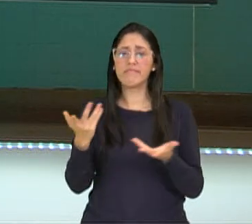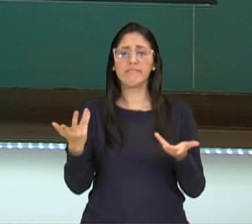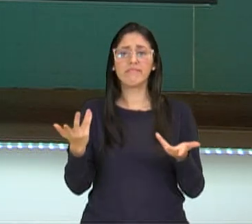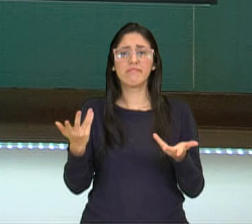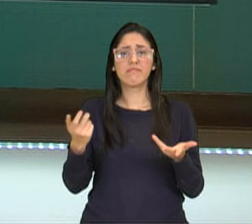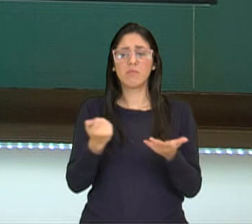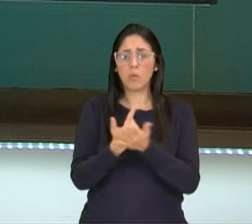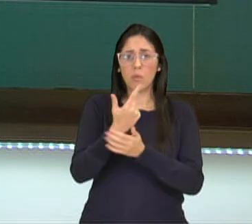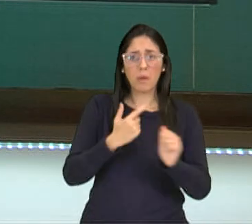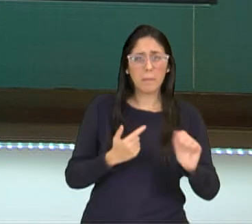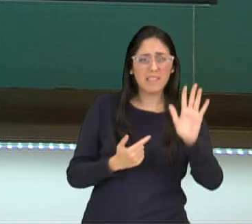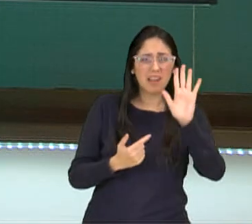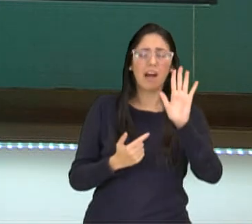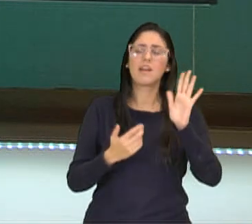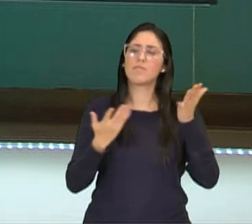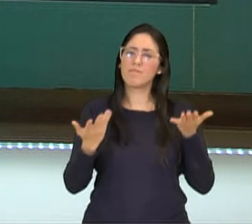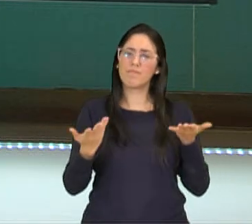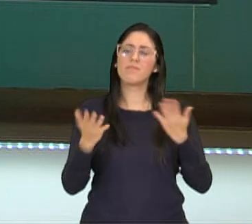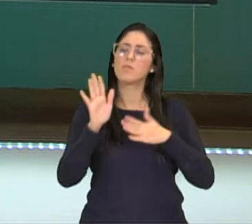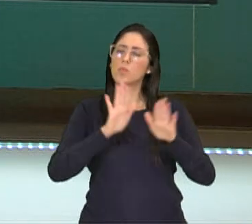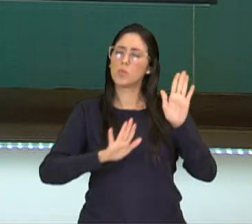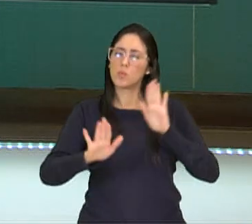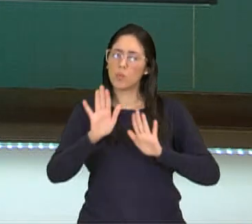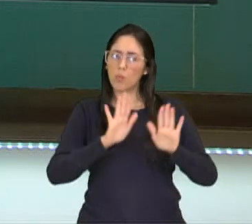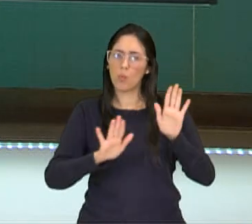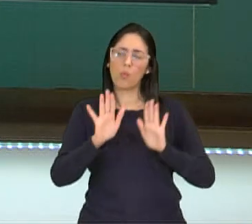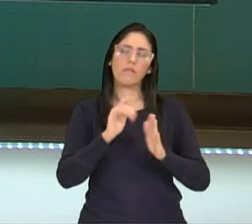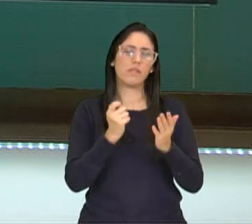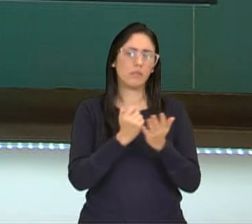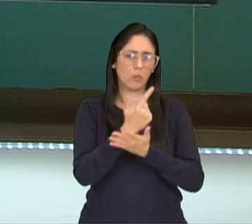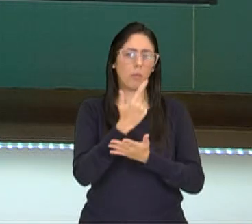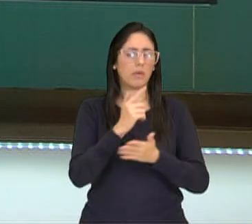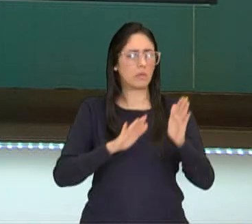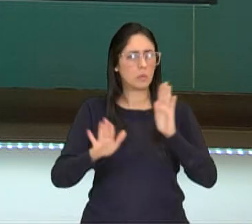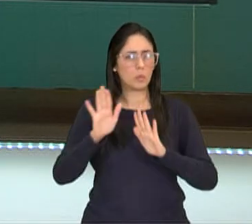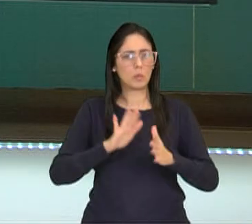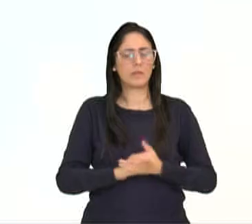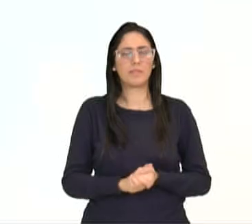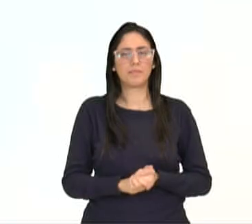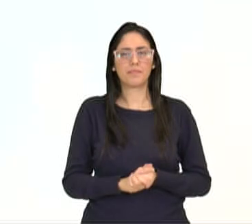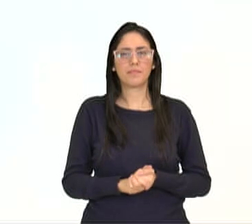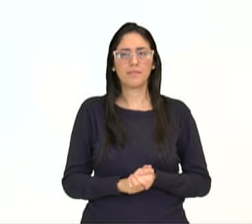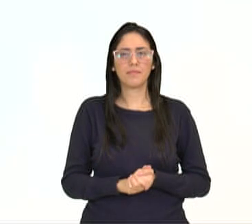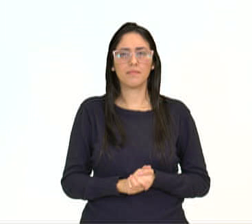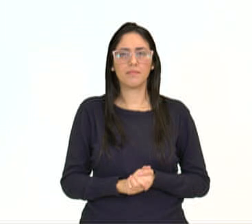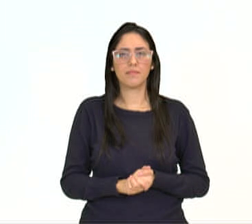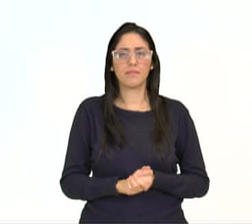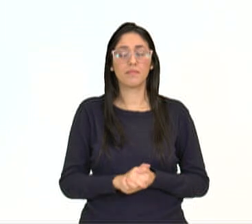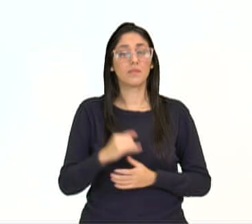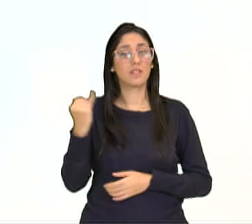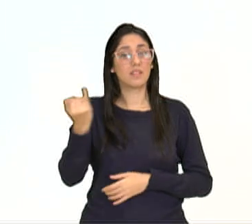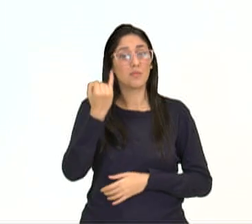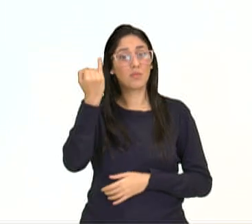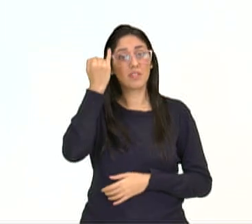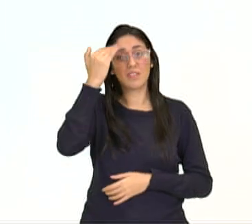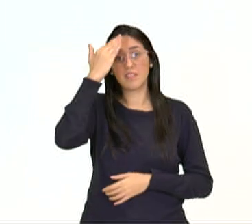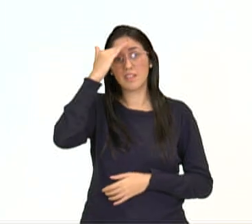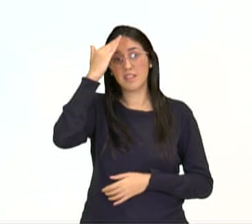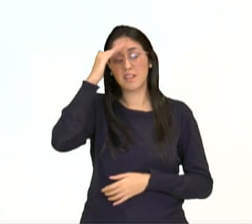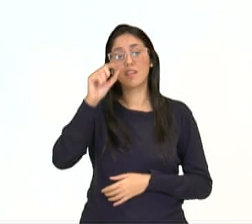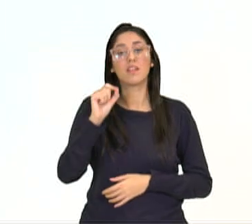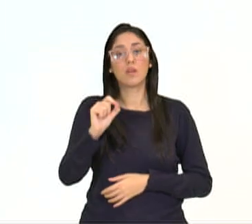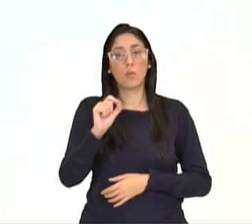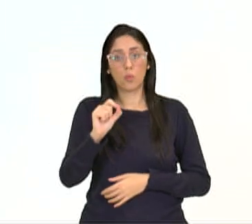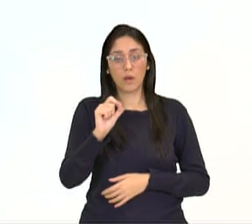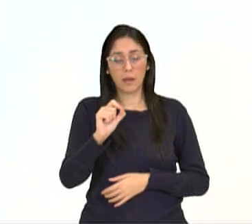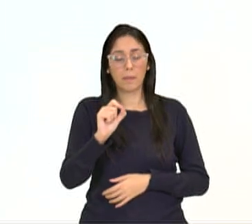tomar cuidados na hora de consumir, muito importante. Então, mas é muito importante entender que os nossos recursos